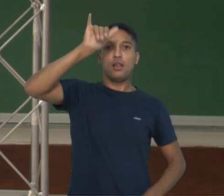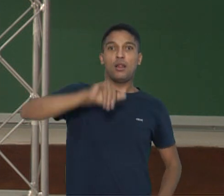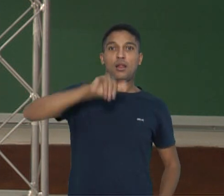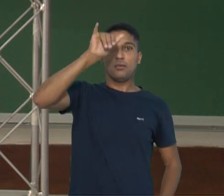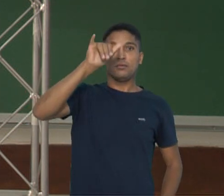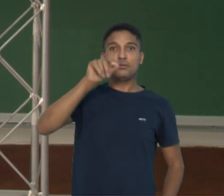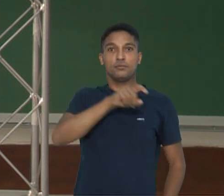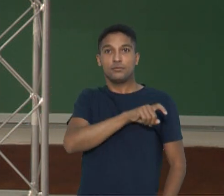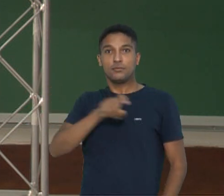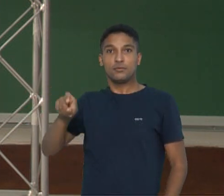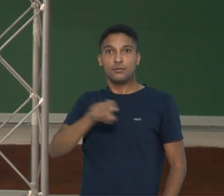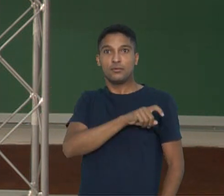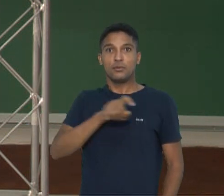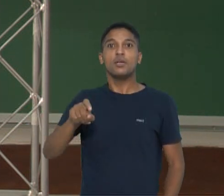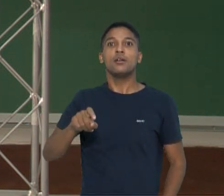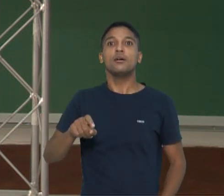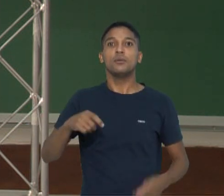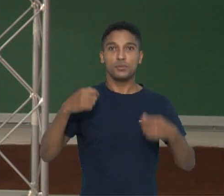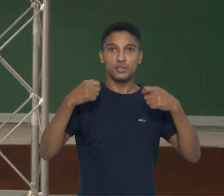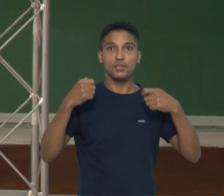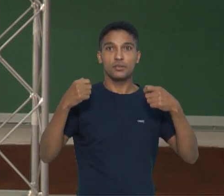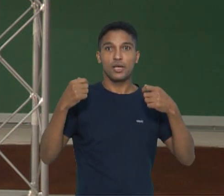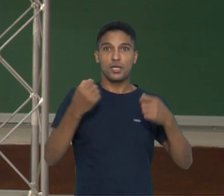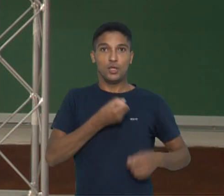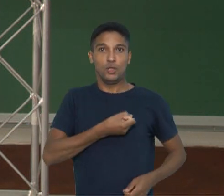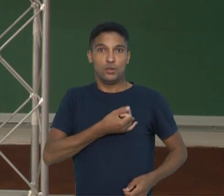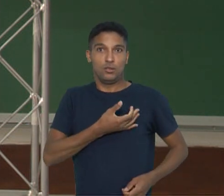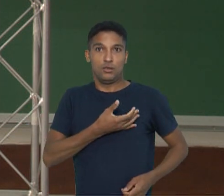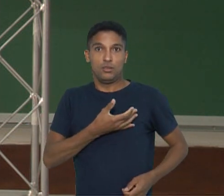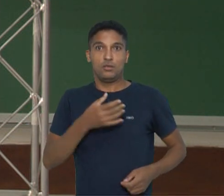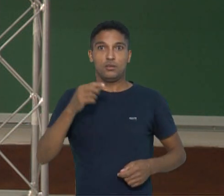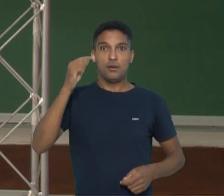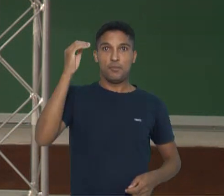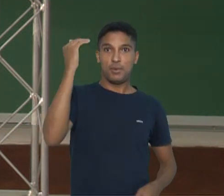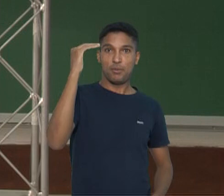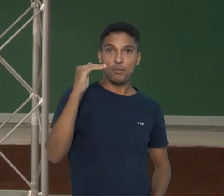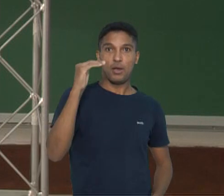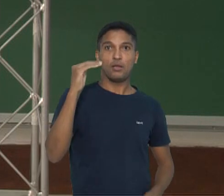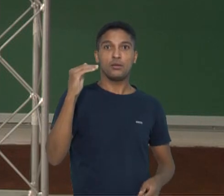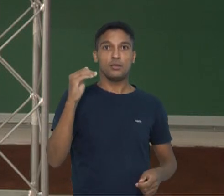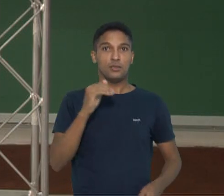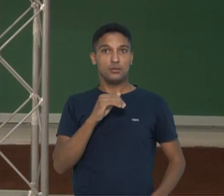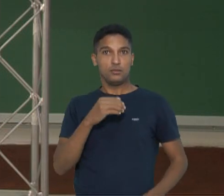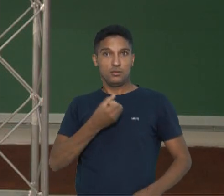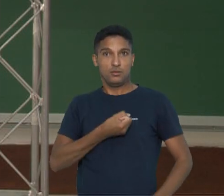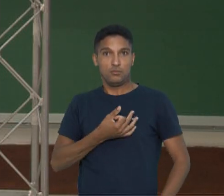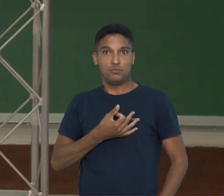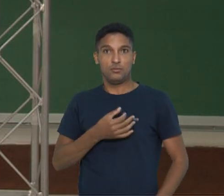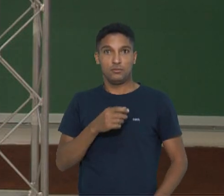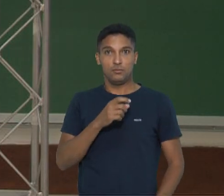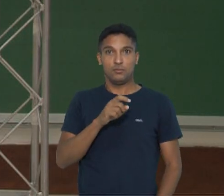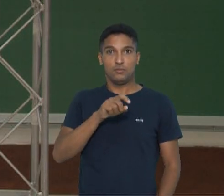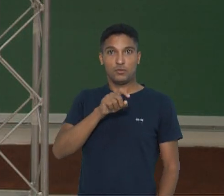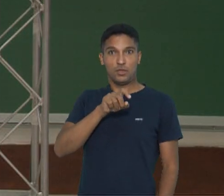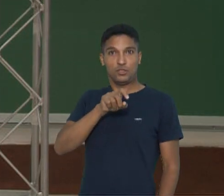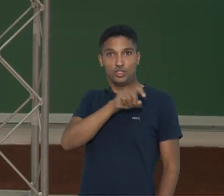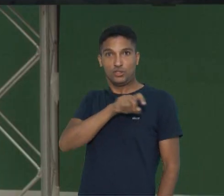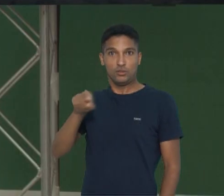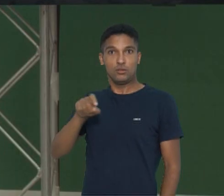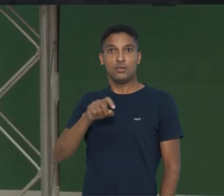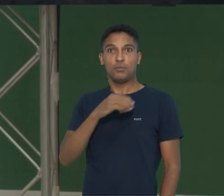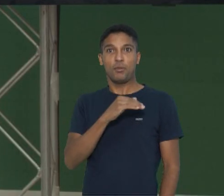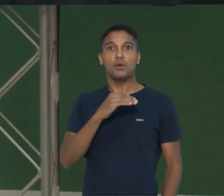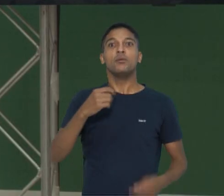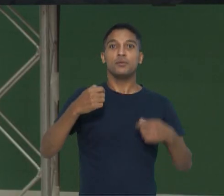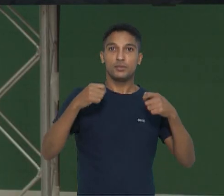imaginário, tá? Então, esses são os elementos da hipérbole. Nós ainda vamos continuar trabalhando com a hipérbole. Só para marcar aqui, vou deixar marcadinho